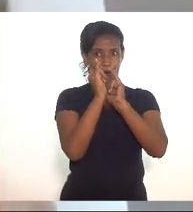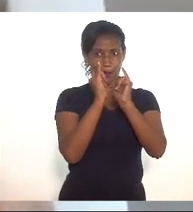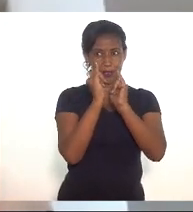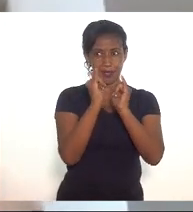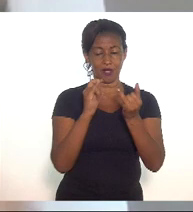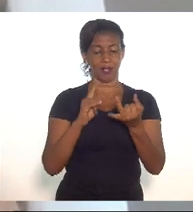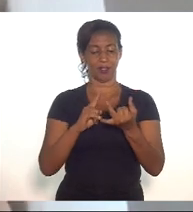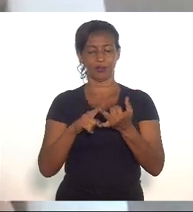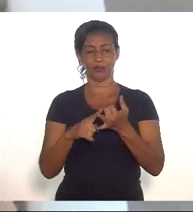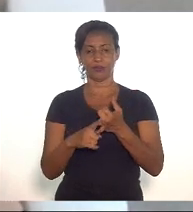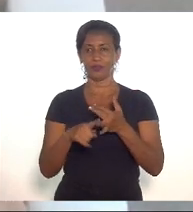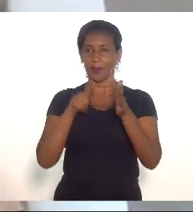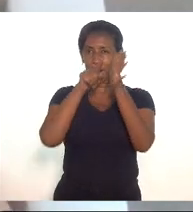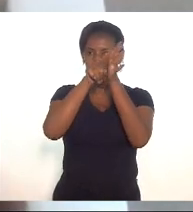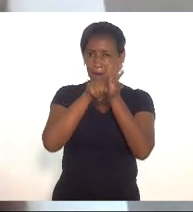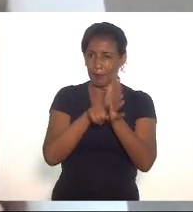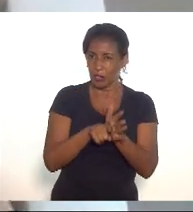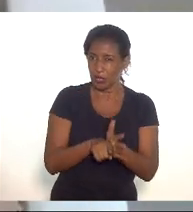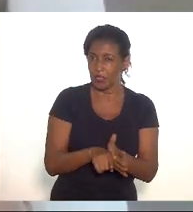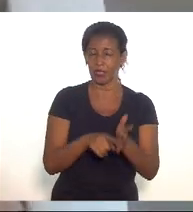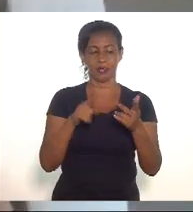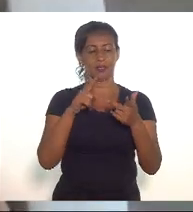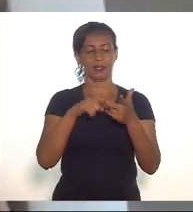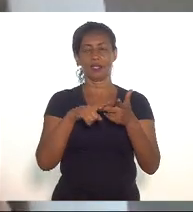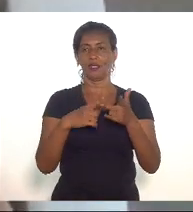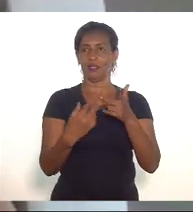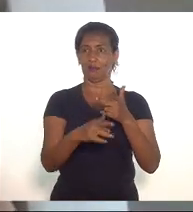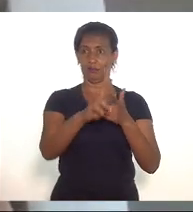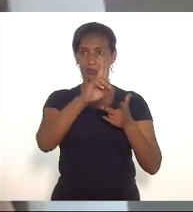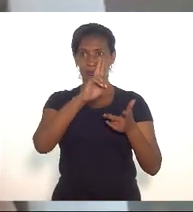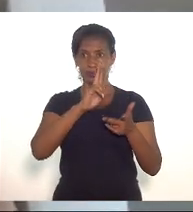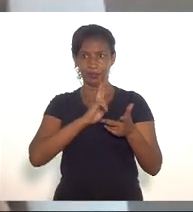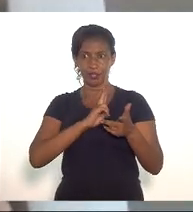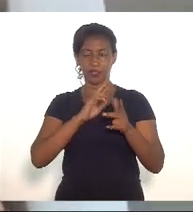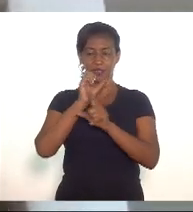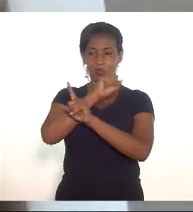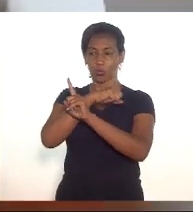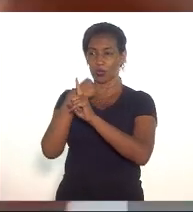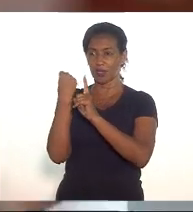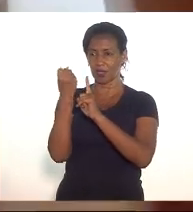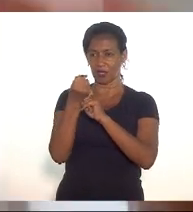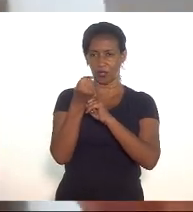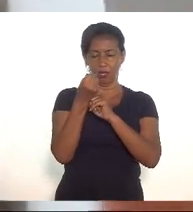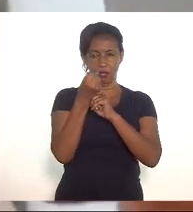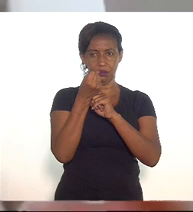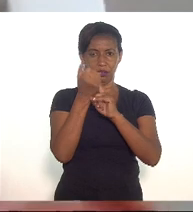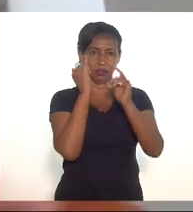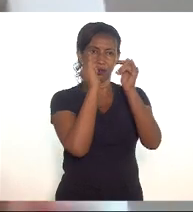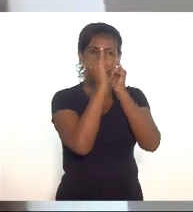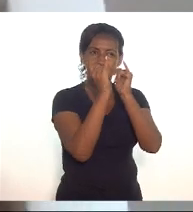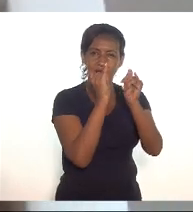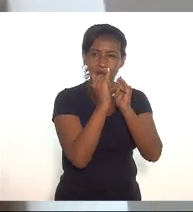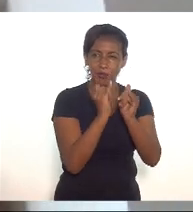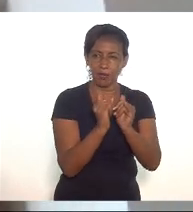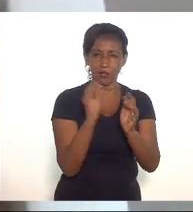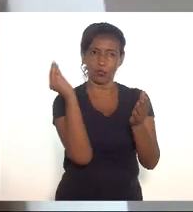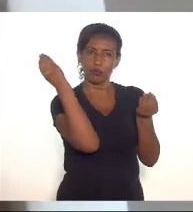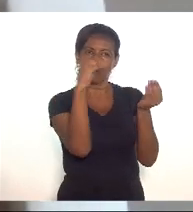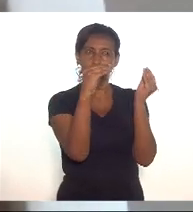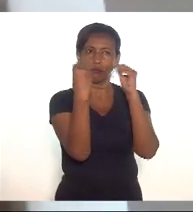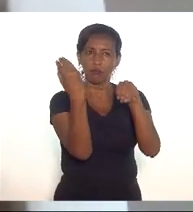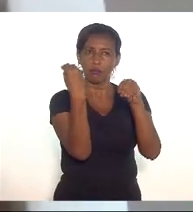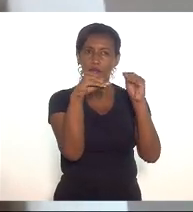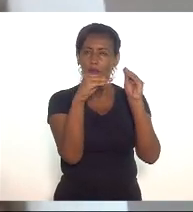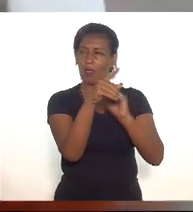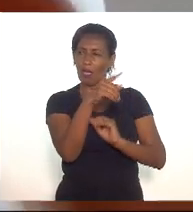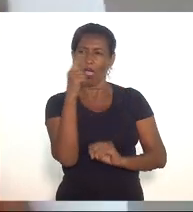dos dados, nós vamos ter que ter feedback da sociedade, se aqueles dados que estão sendo produzidos são de